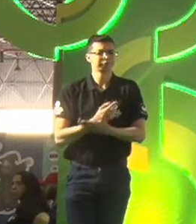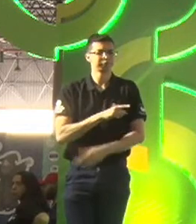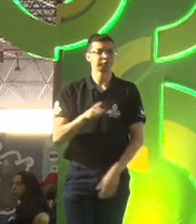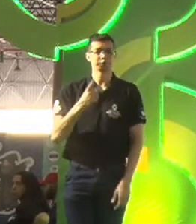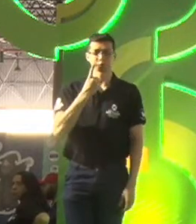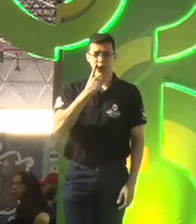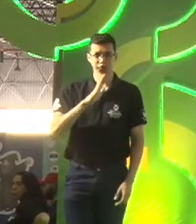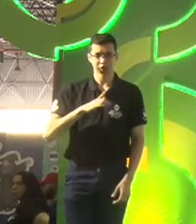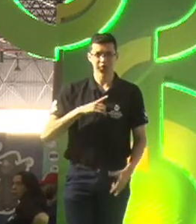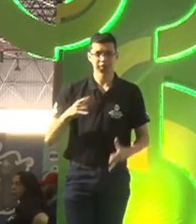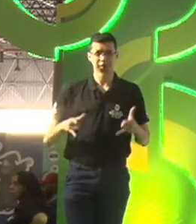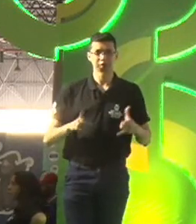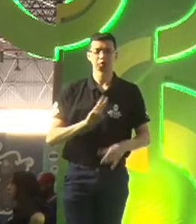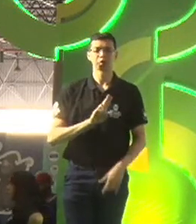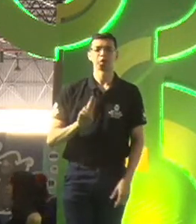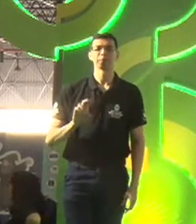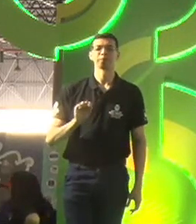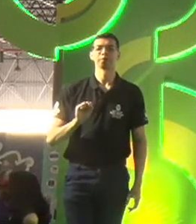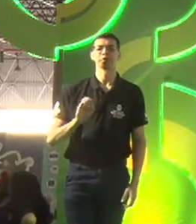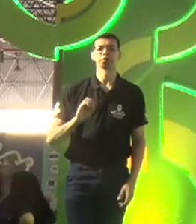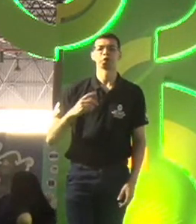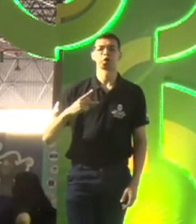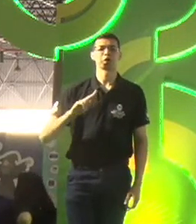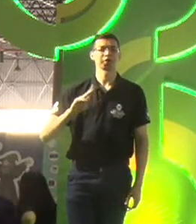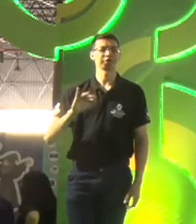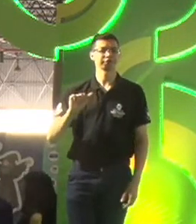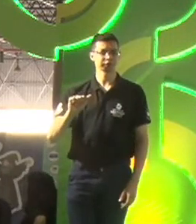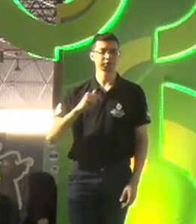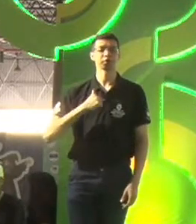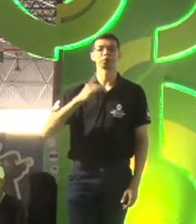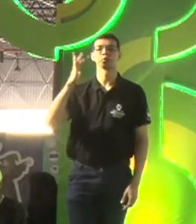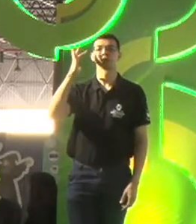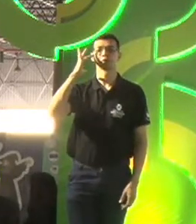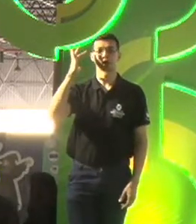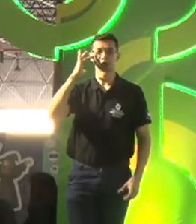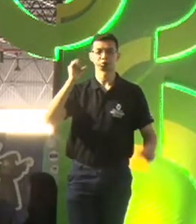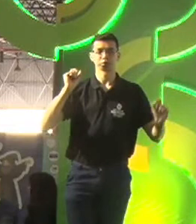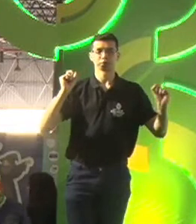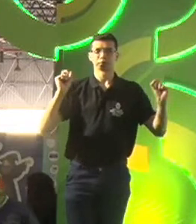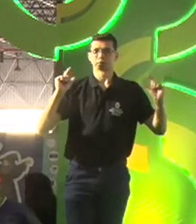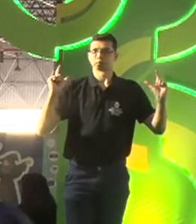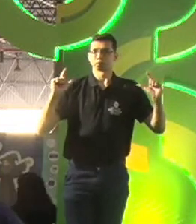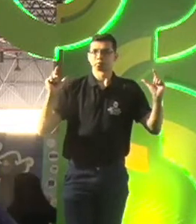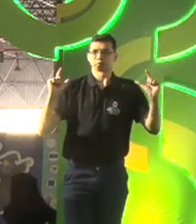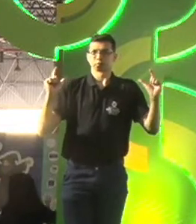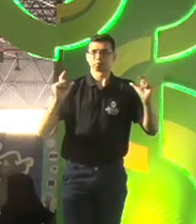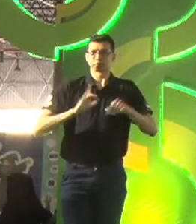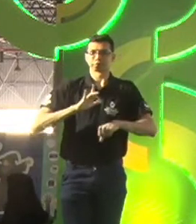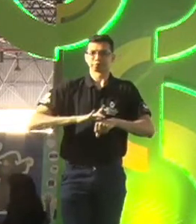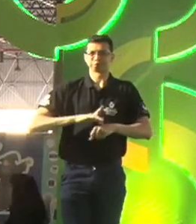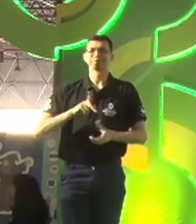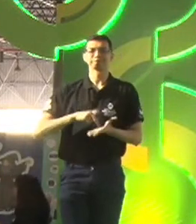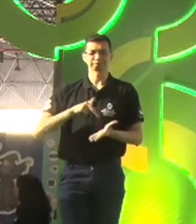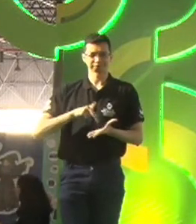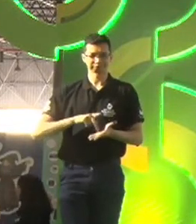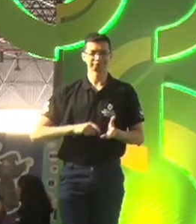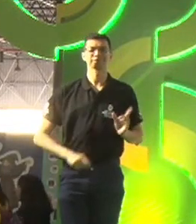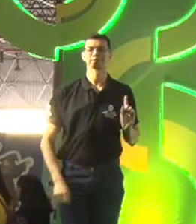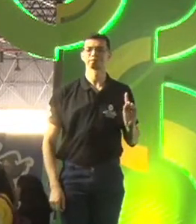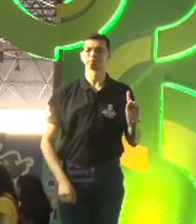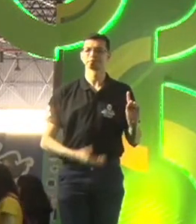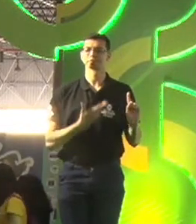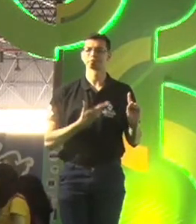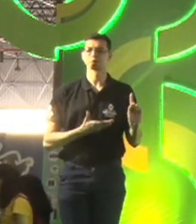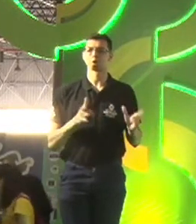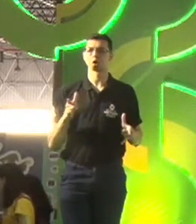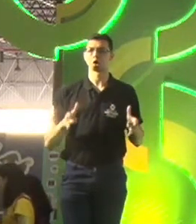já viram tem a robô Sofia que ela é eu acho ela assustadora ela é assustadora